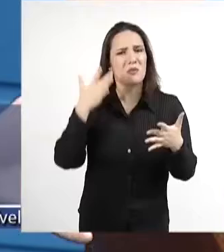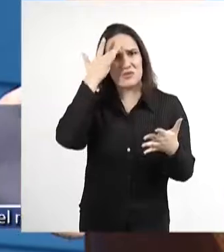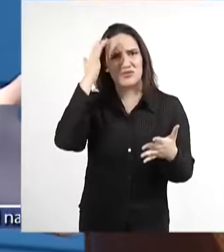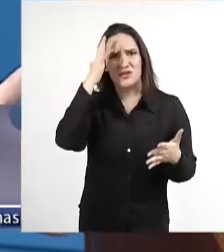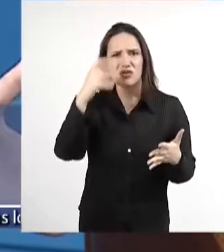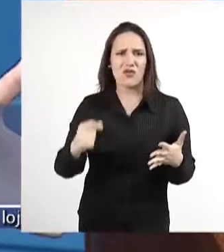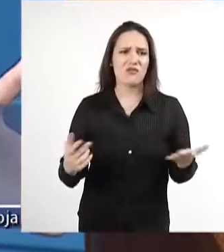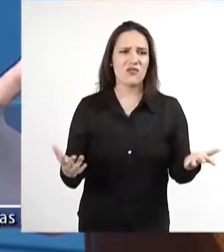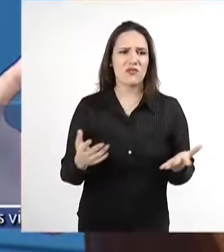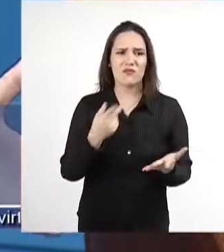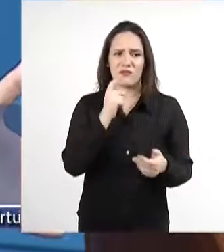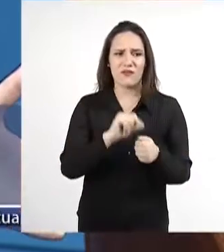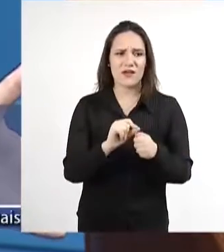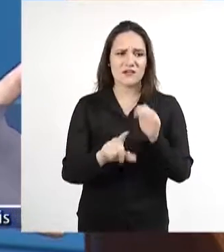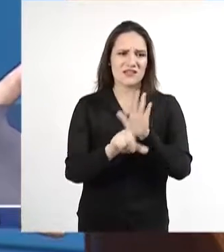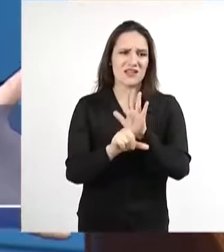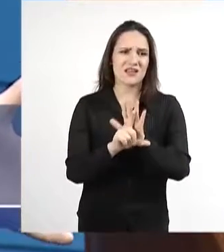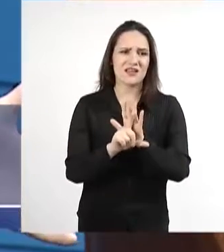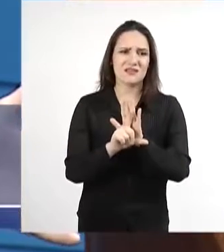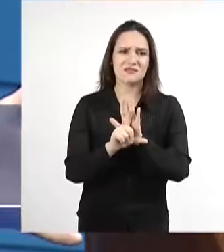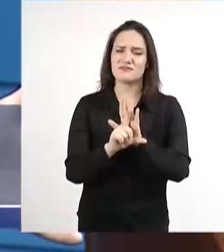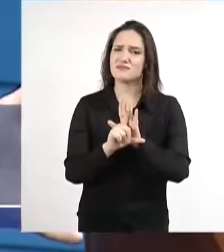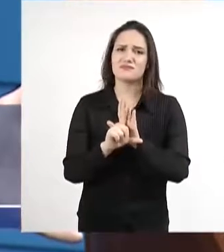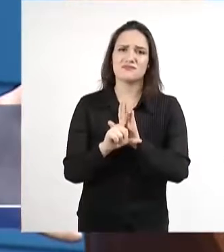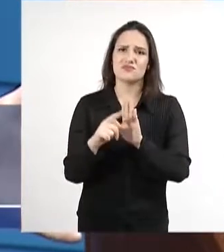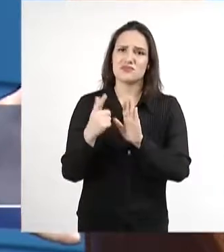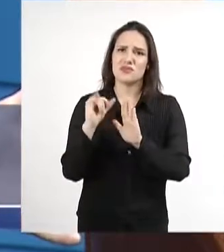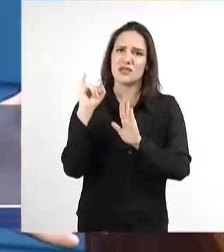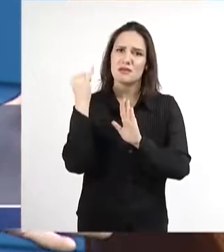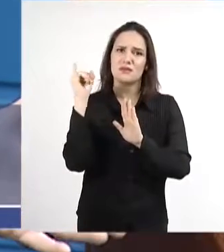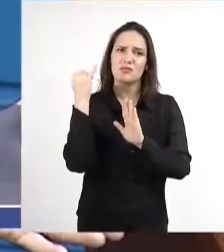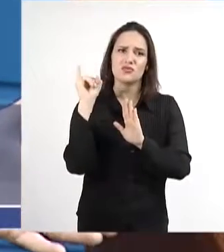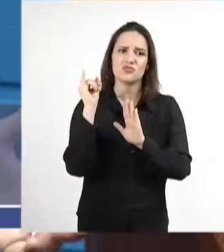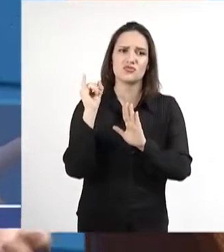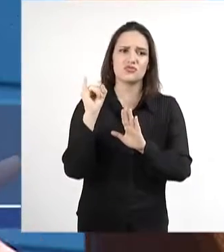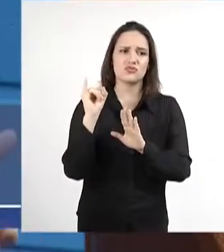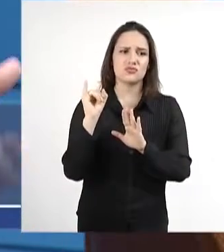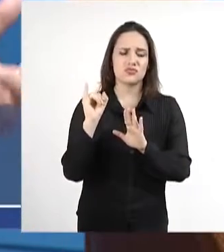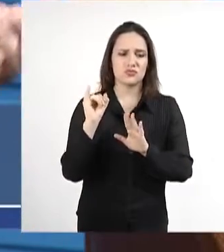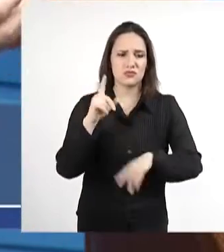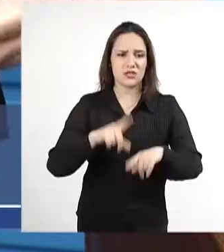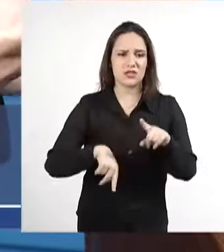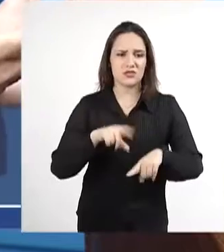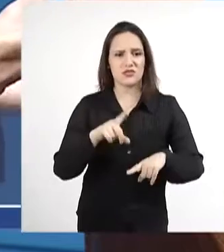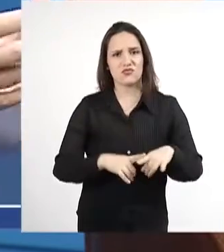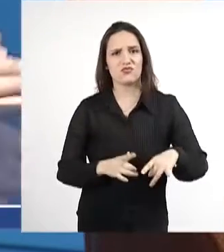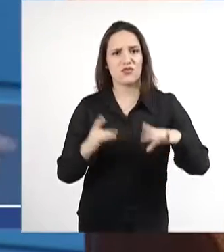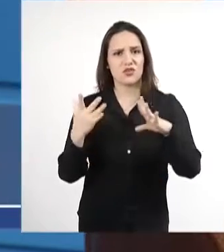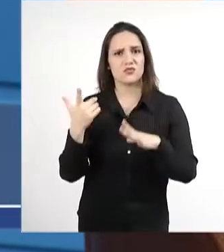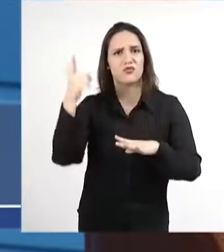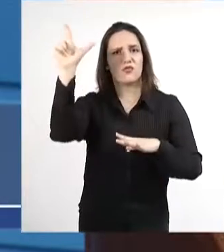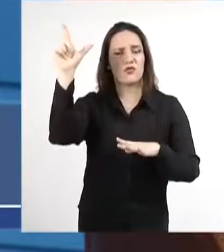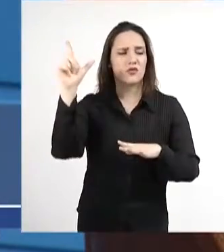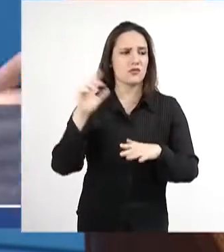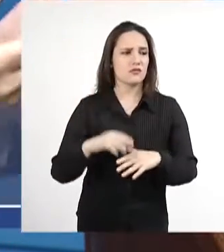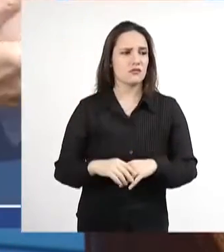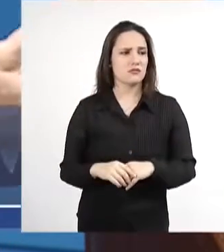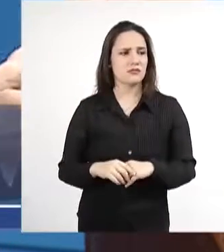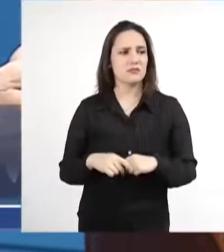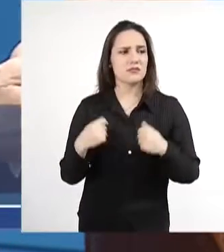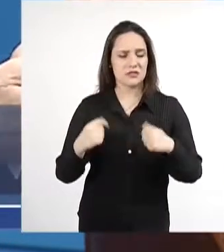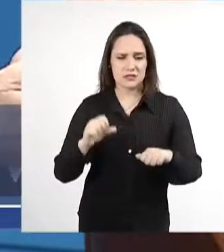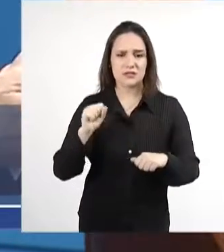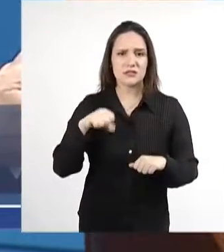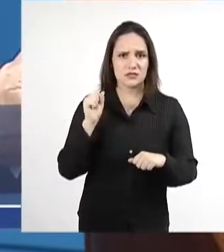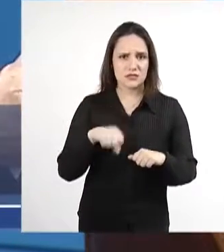de fazer uma lei em que não tem imposto sobre o produto que é comercializado para lá para fora? Tem que